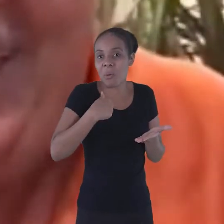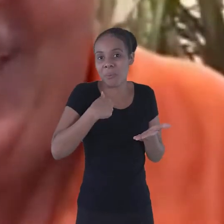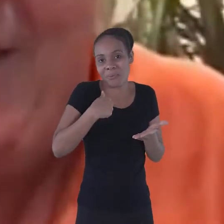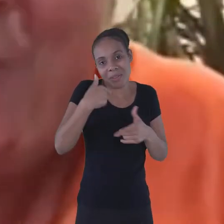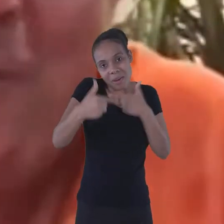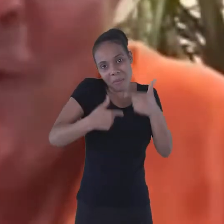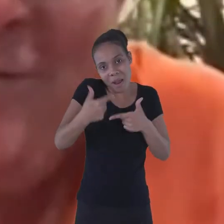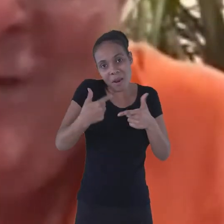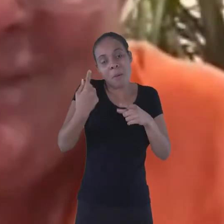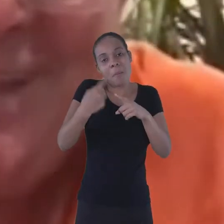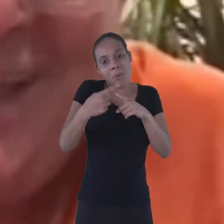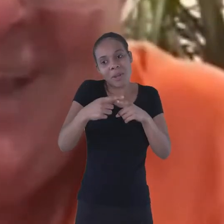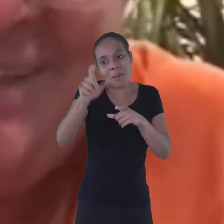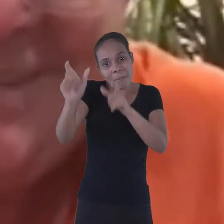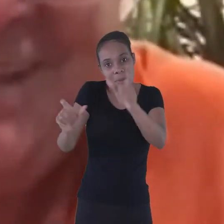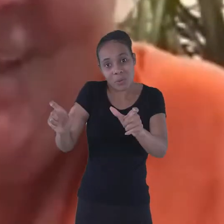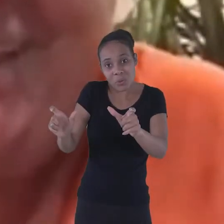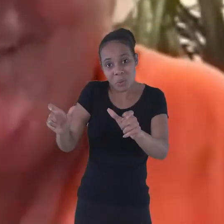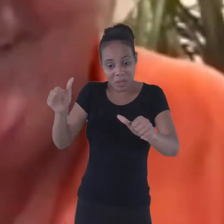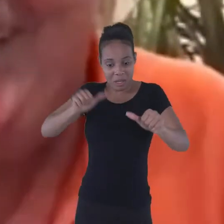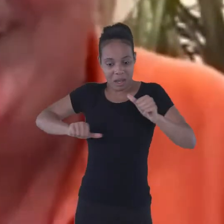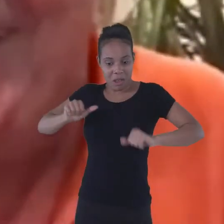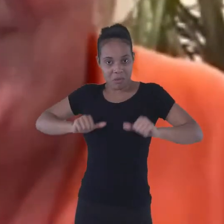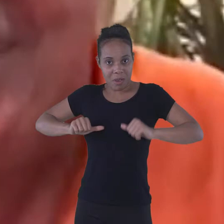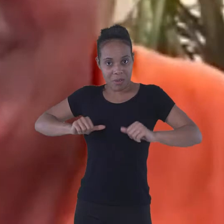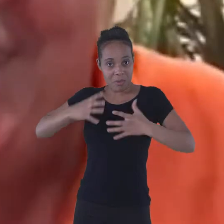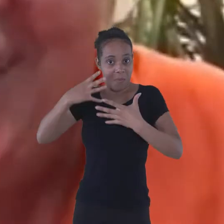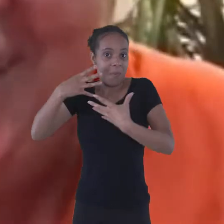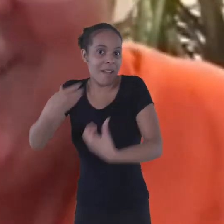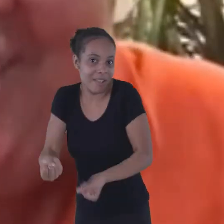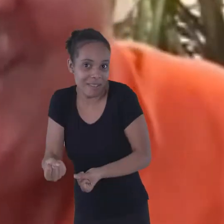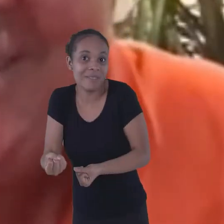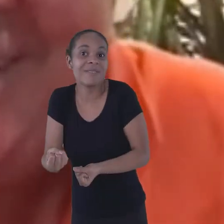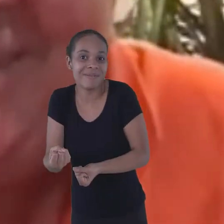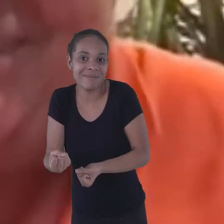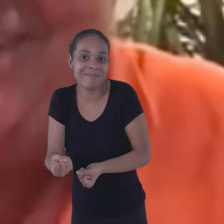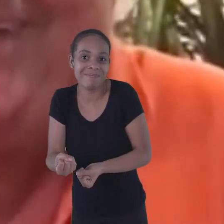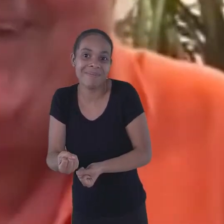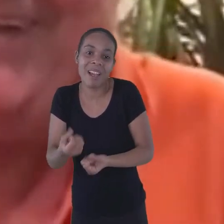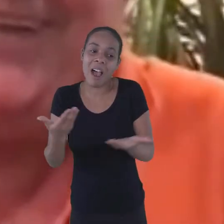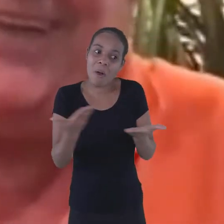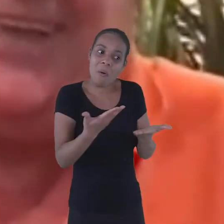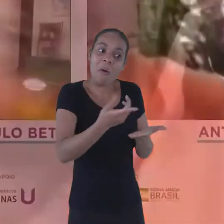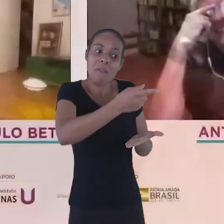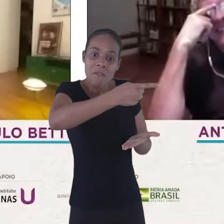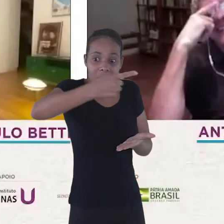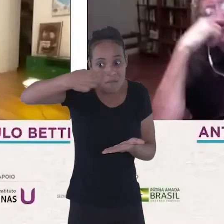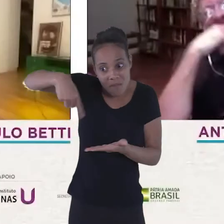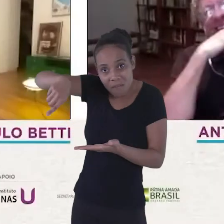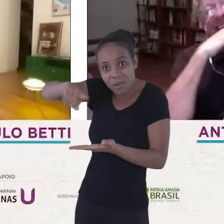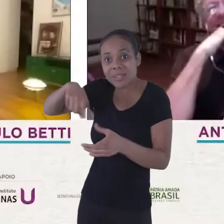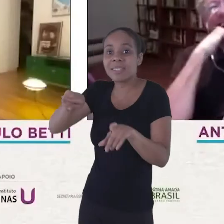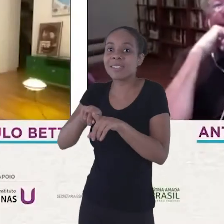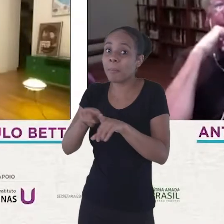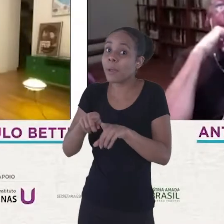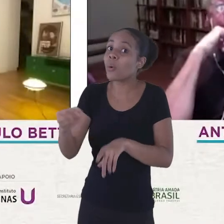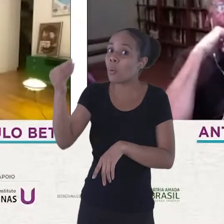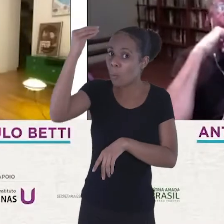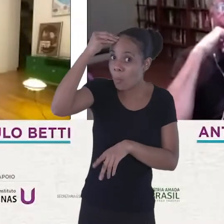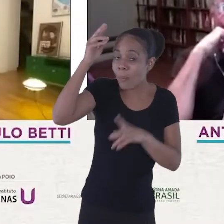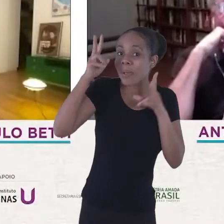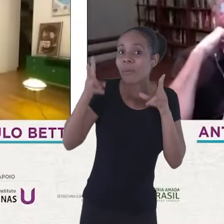Agora, a culpa é de vocês. Então, me aceitando como escritor. Vamos fazer mais uma rodada